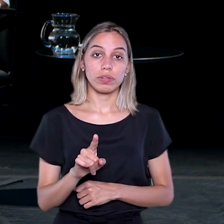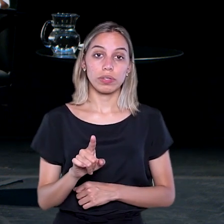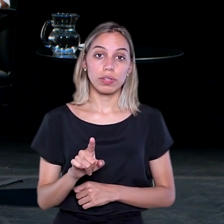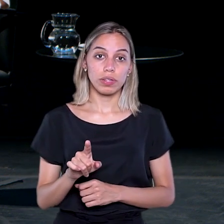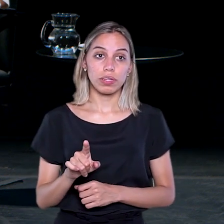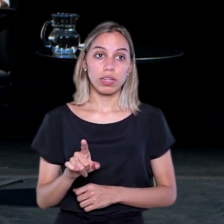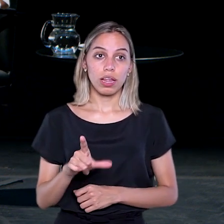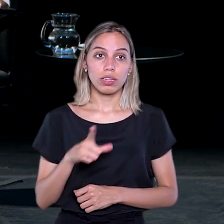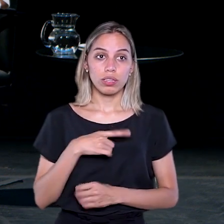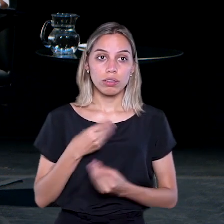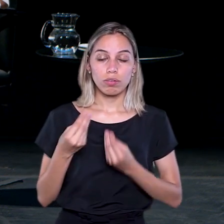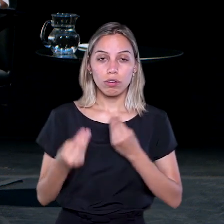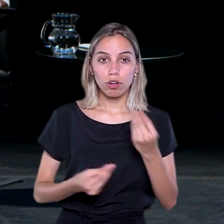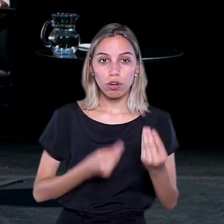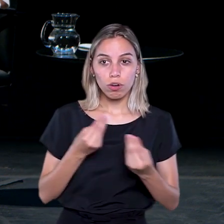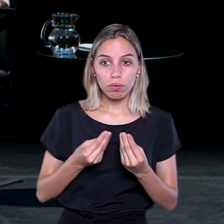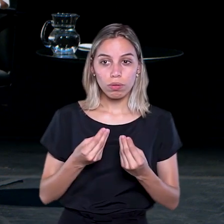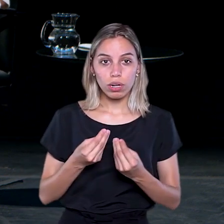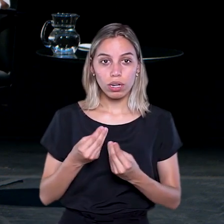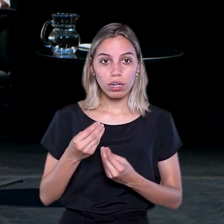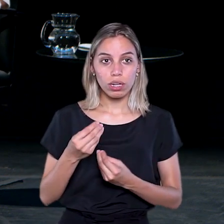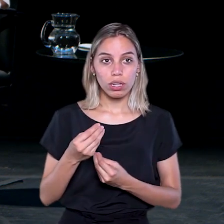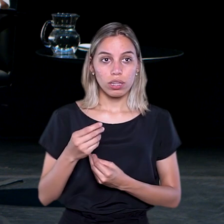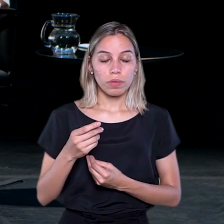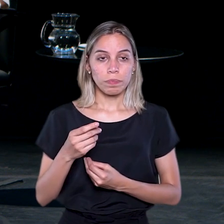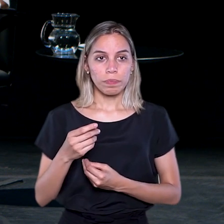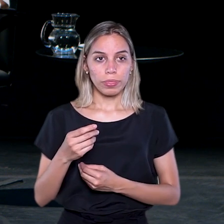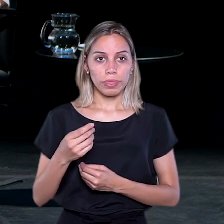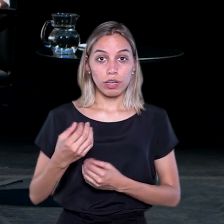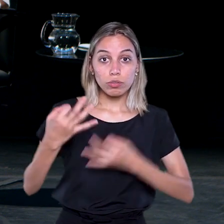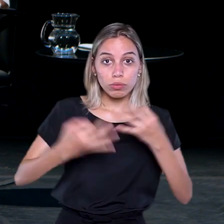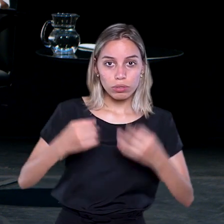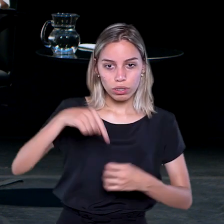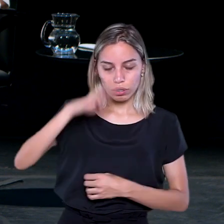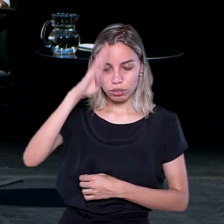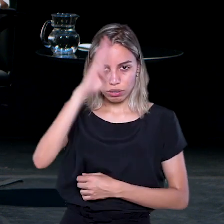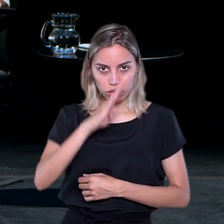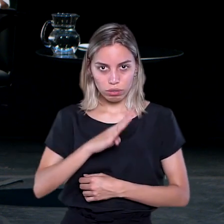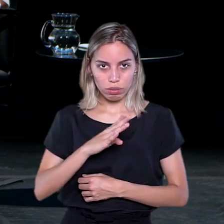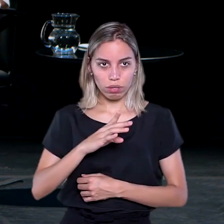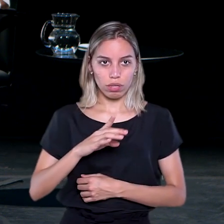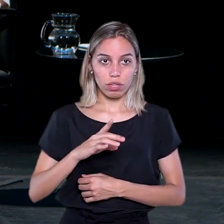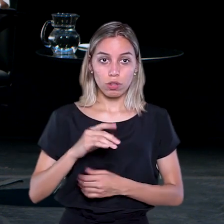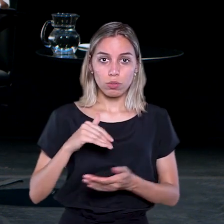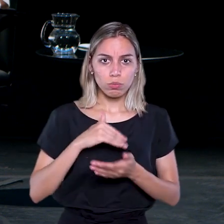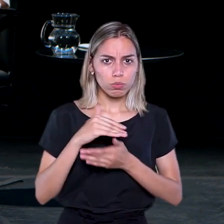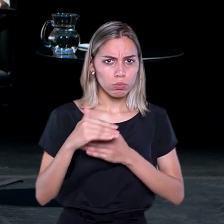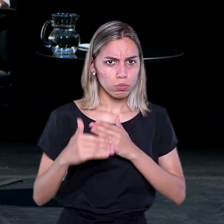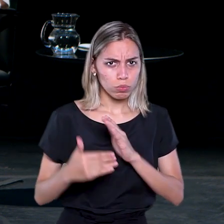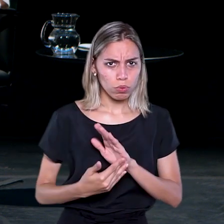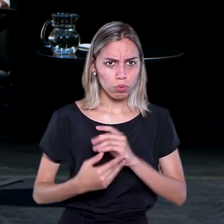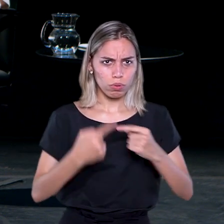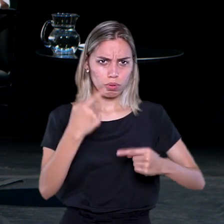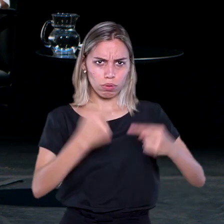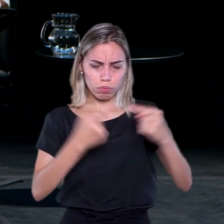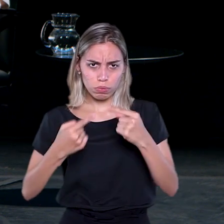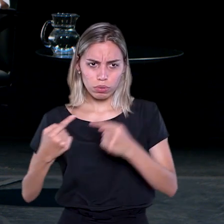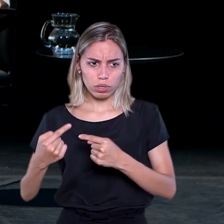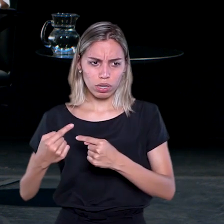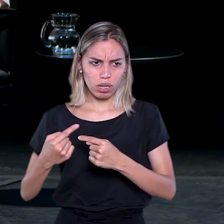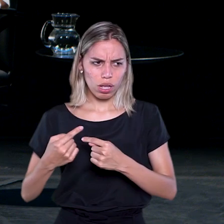isso comum nos tribunais no Brasil, no sistema de justiça no Brasil, nos parlamentos no Brasil, quando mulheres negras,